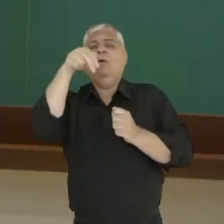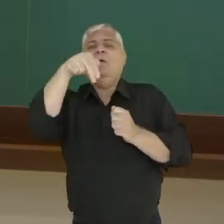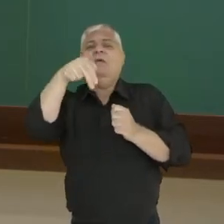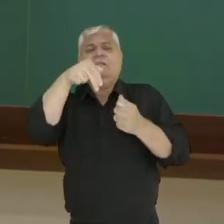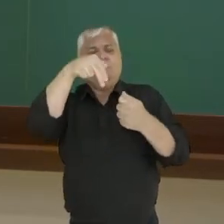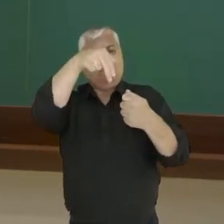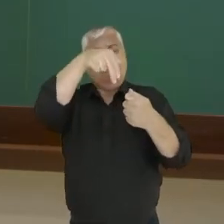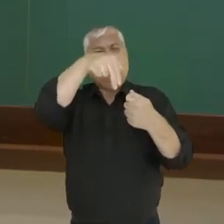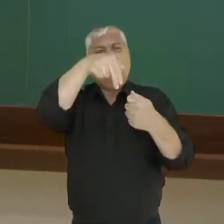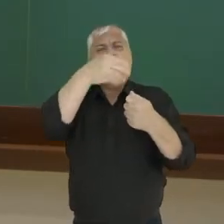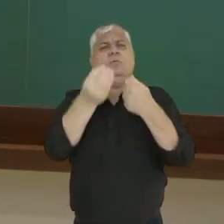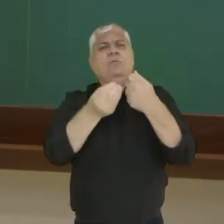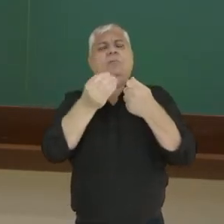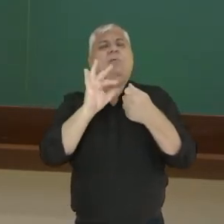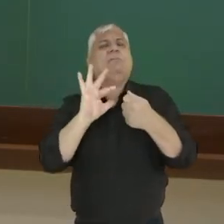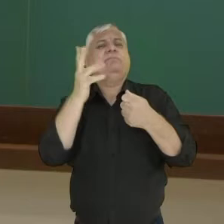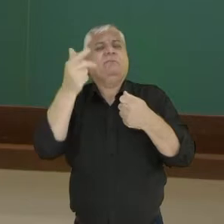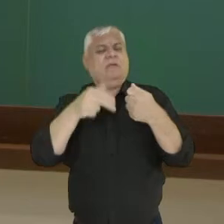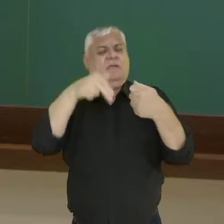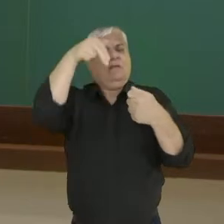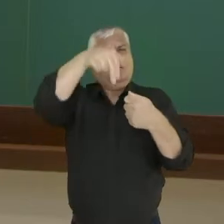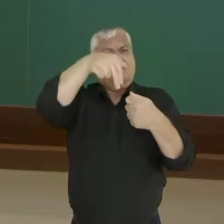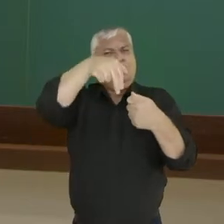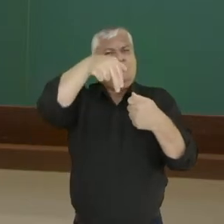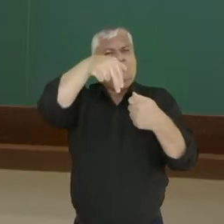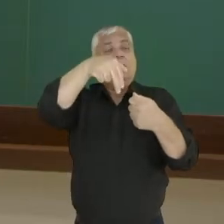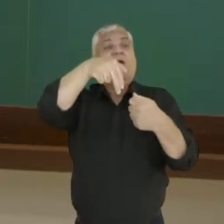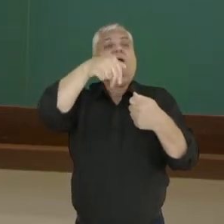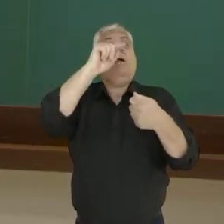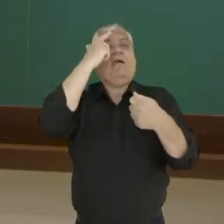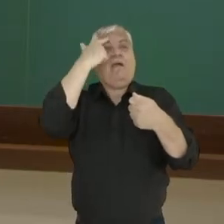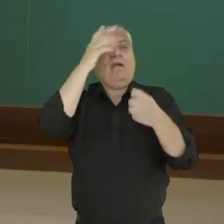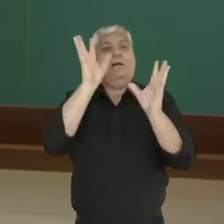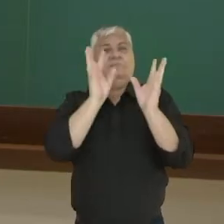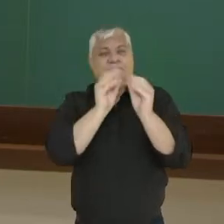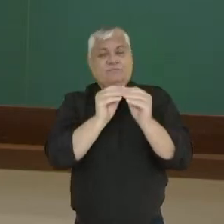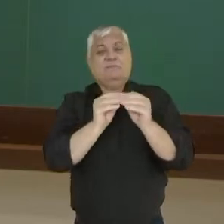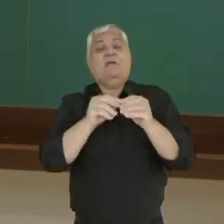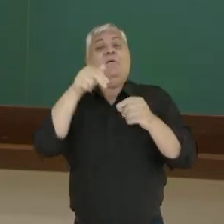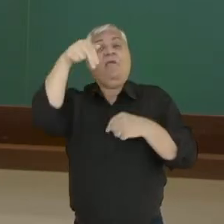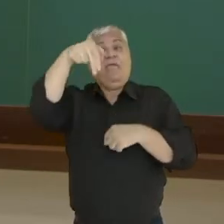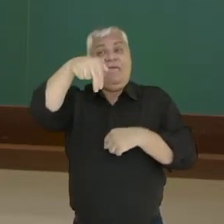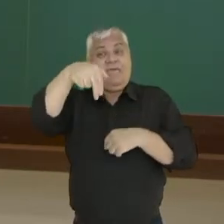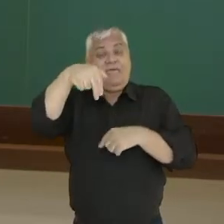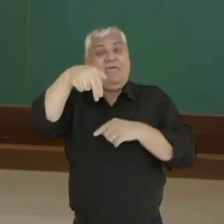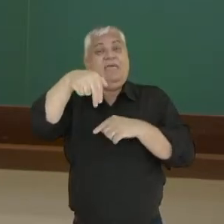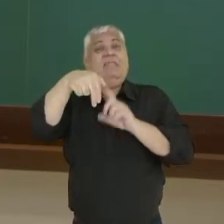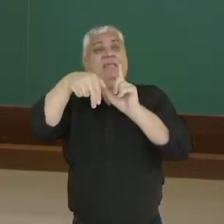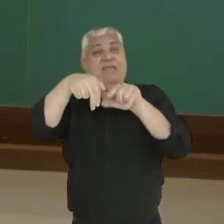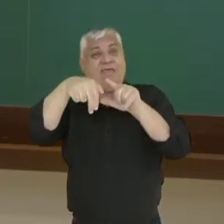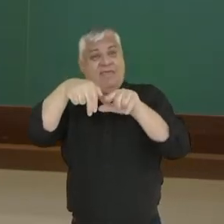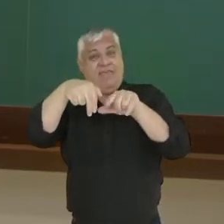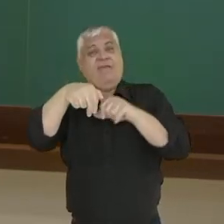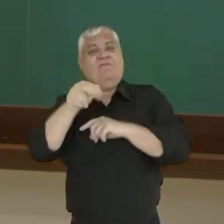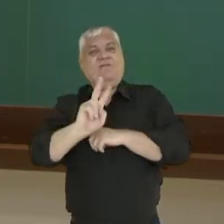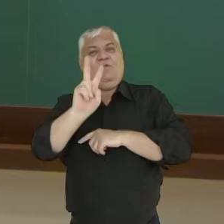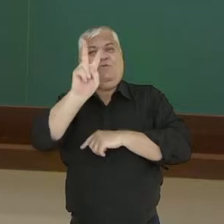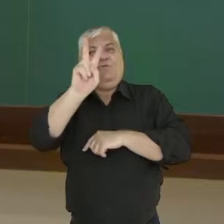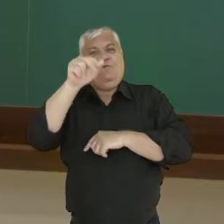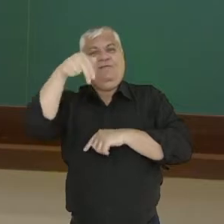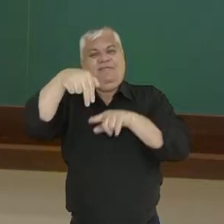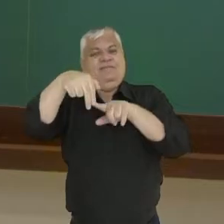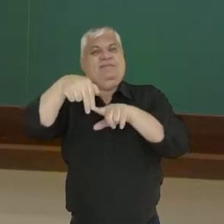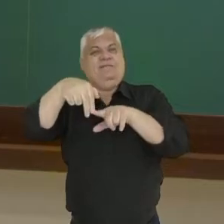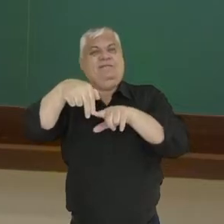a. Quando isso acontecer, nós vamos aceitar que o valor do logaritmo é n. Por quê?